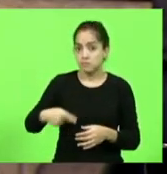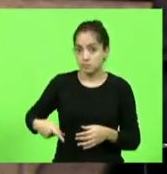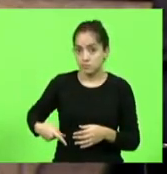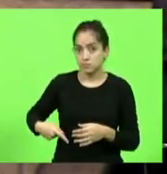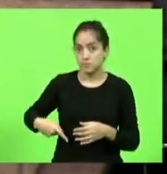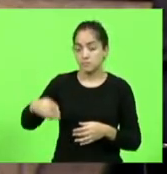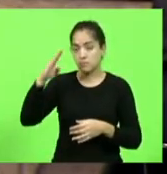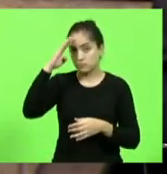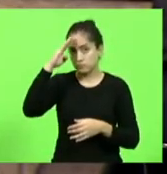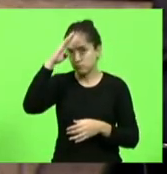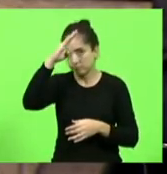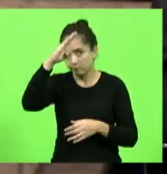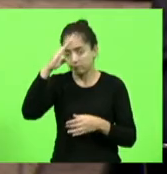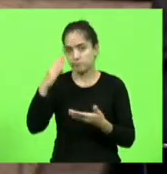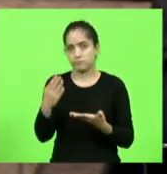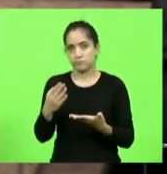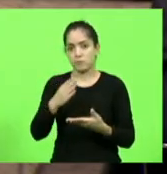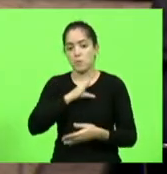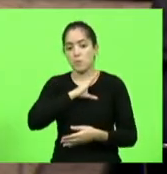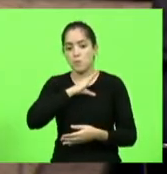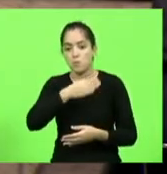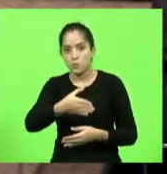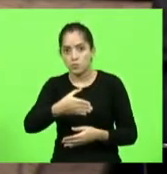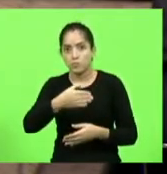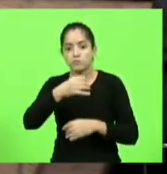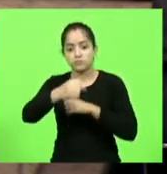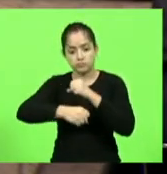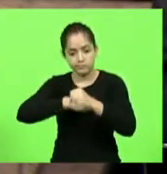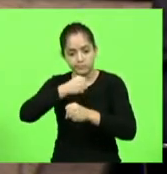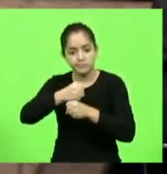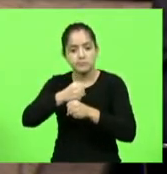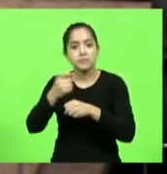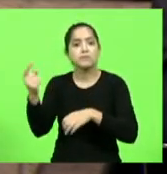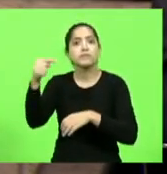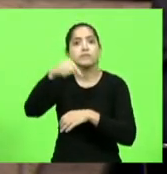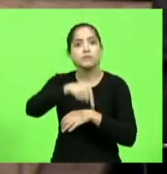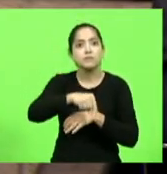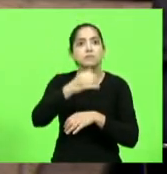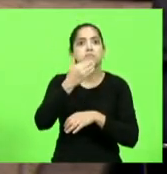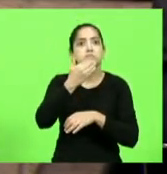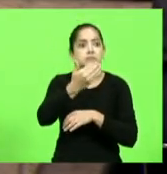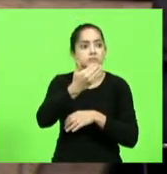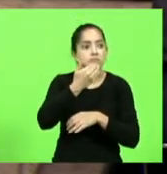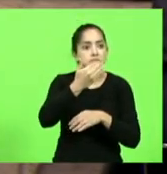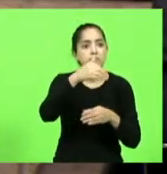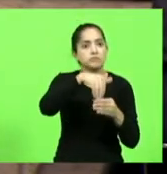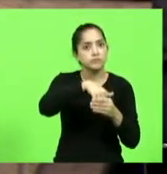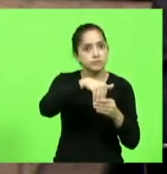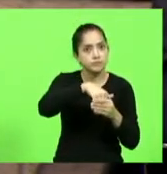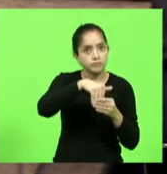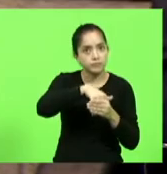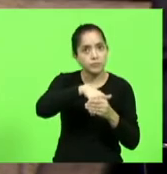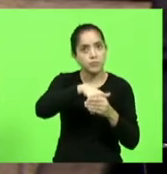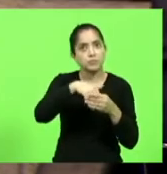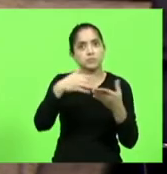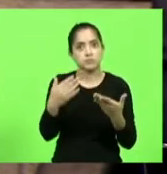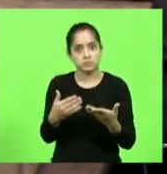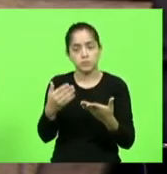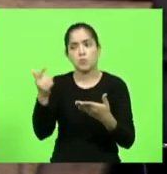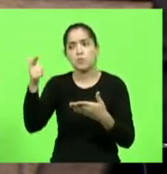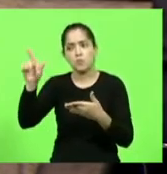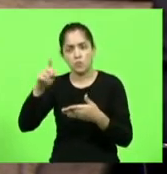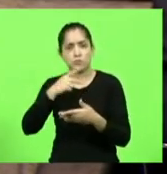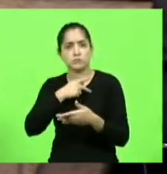Bolsonaro tiver coragem no ano que vem de vir aqui pedir voto para a reeleição em Santa Catarina, como outros